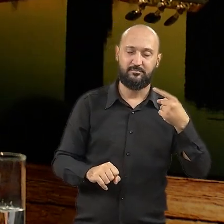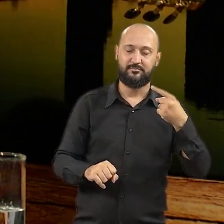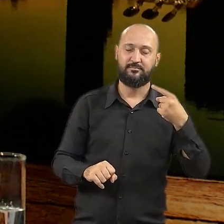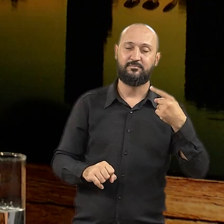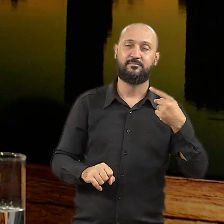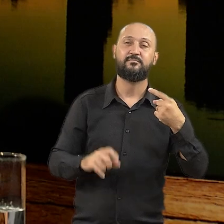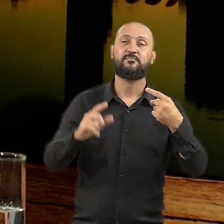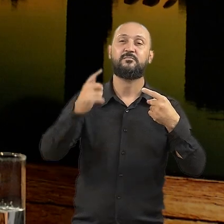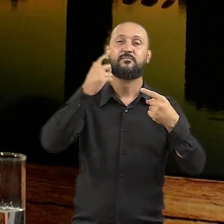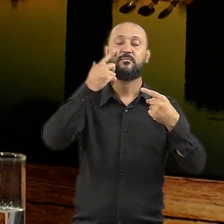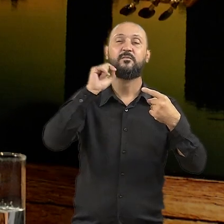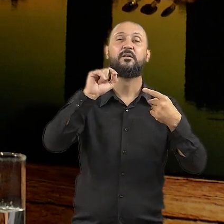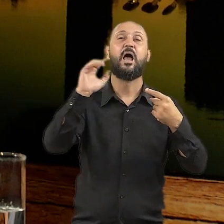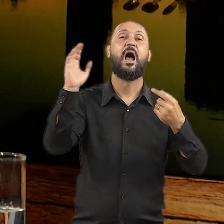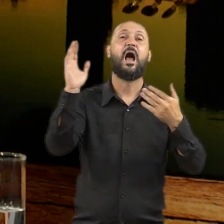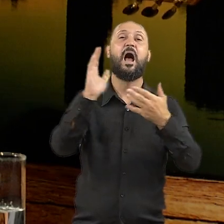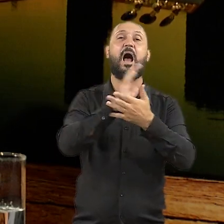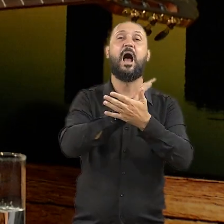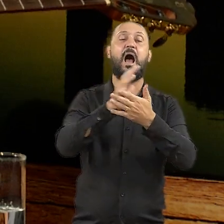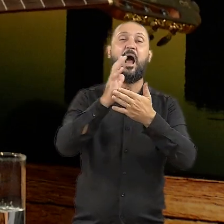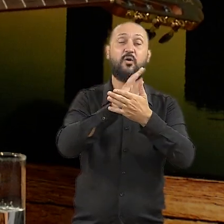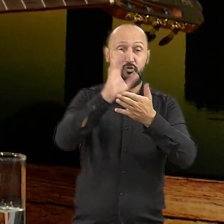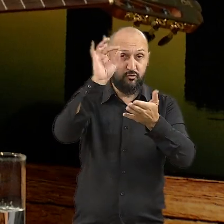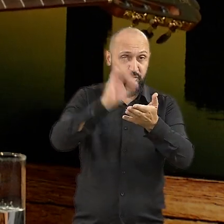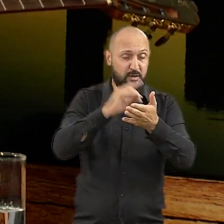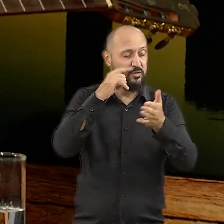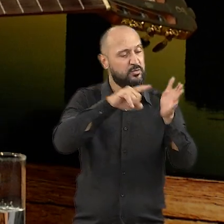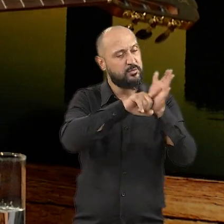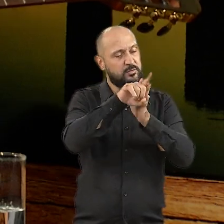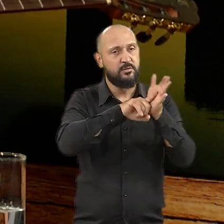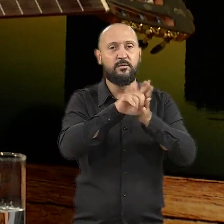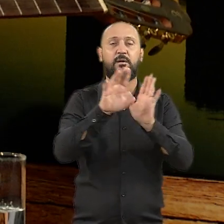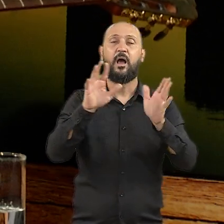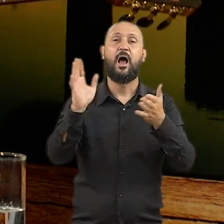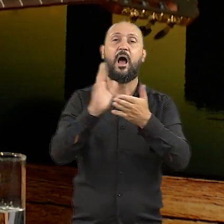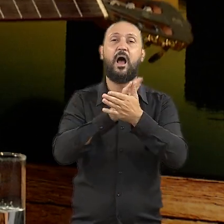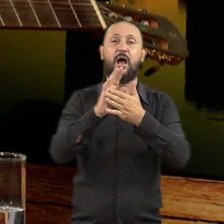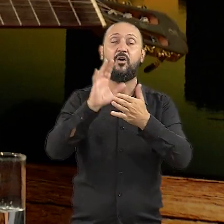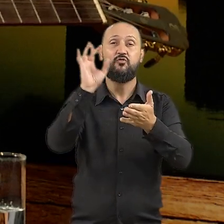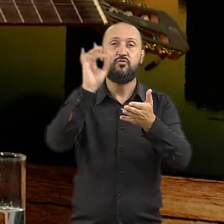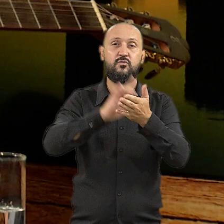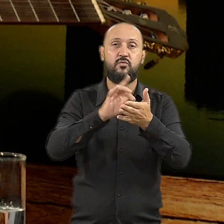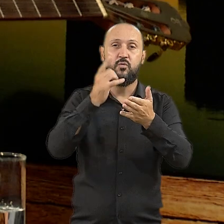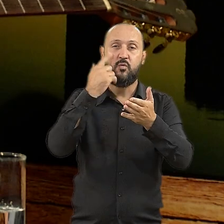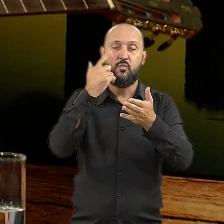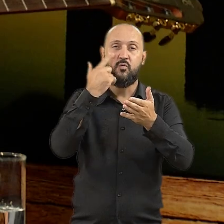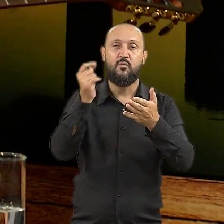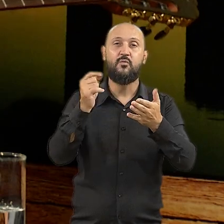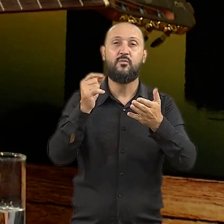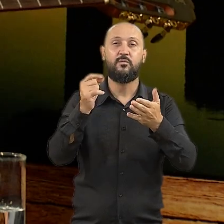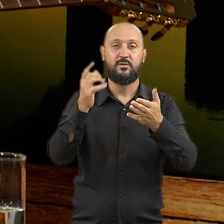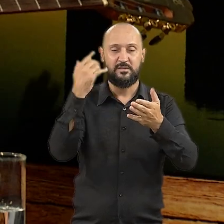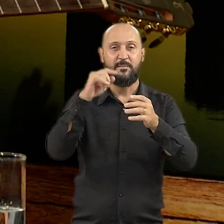ruim. Aconteceu uma coisa assim, alguém jogou um vergalhão, depois na investigação descobrimos, alguém jogou um